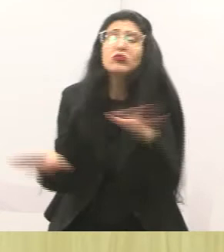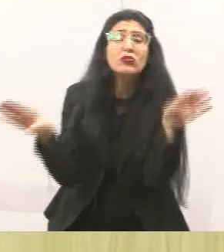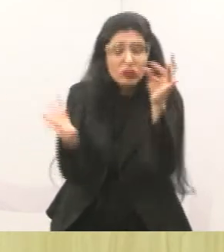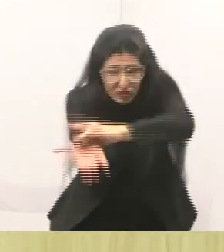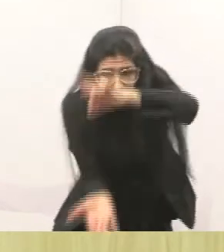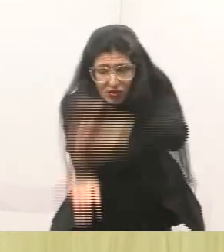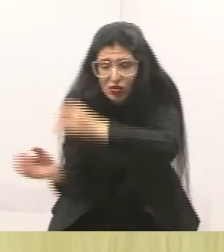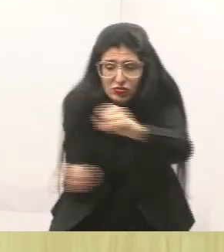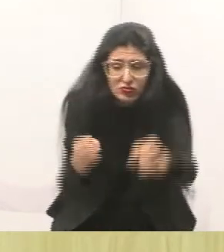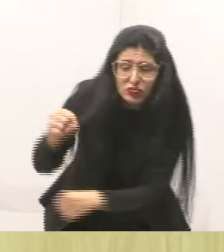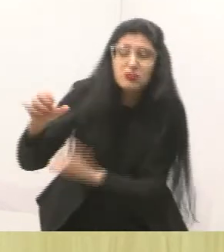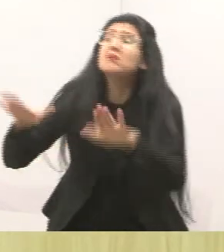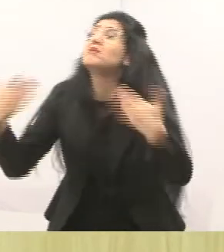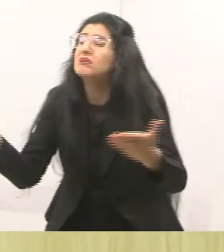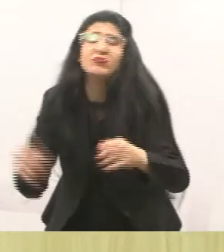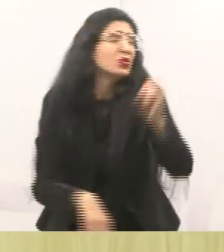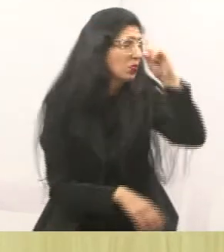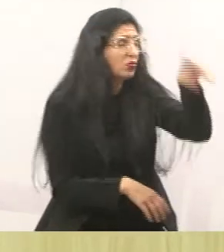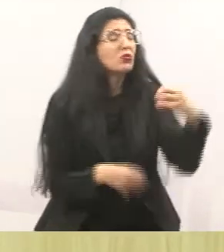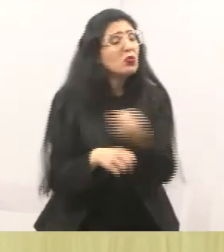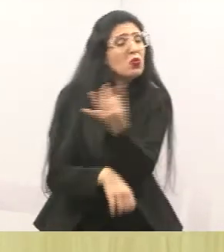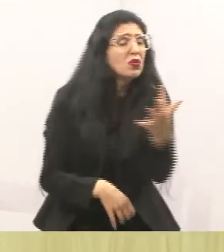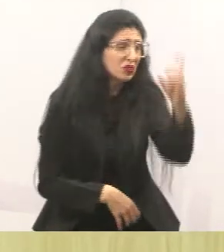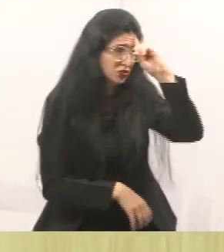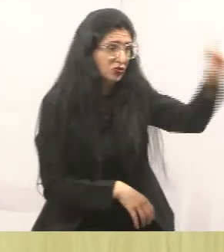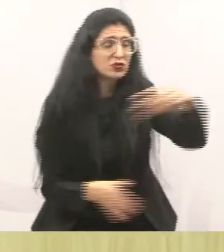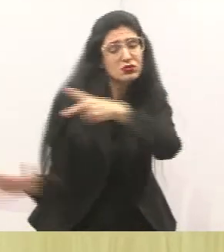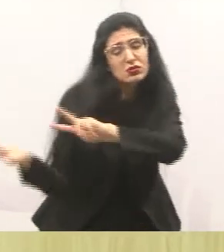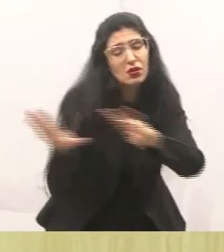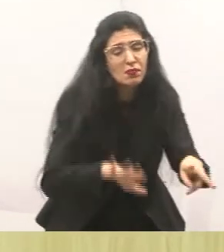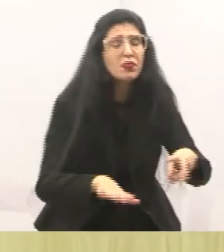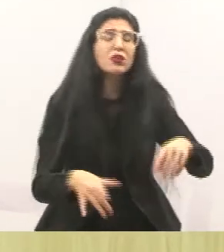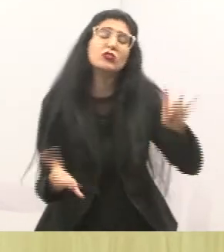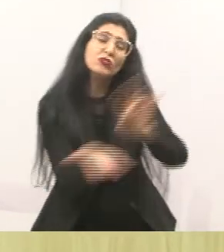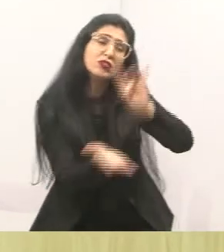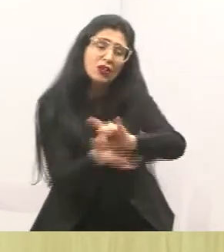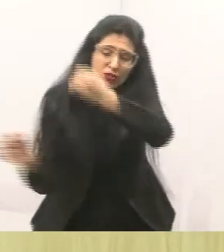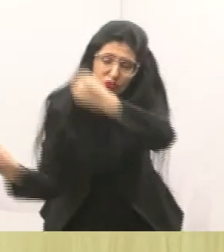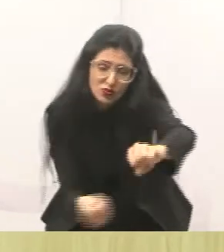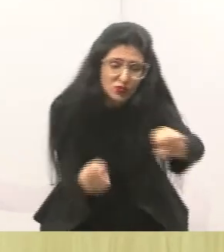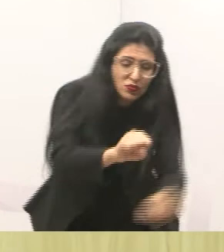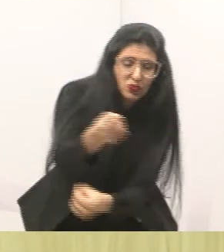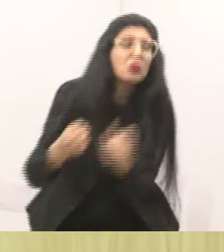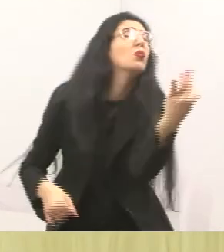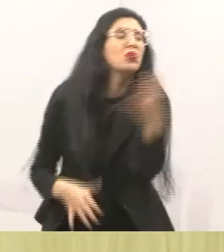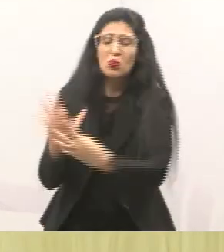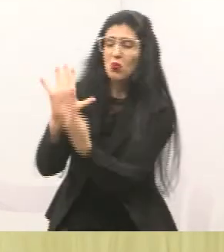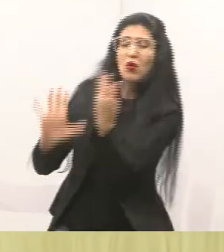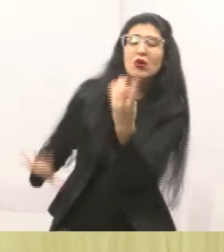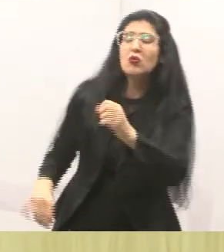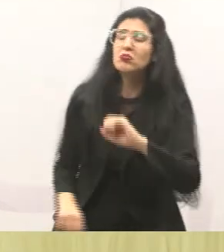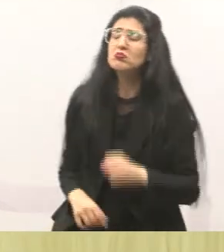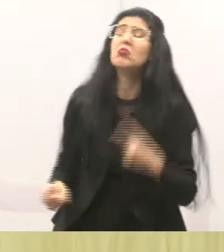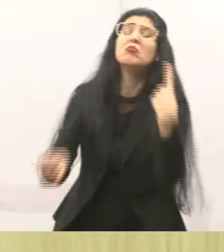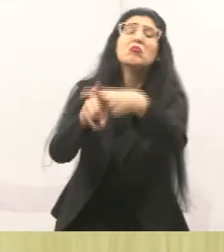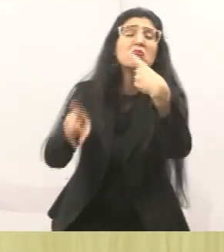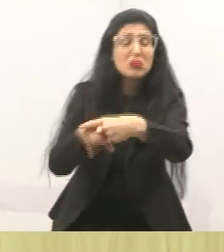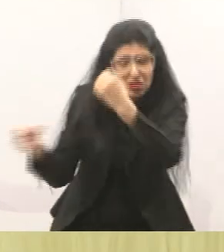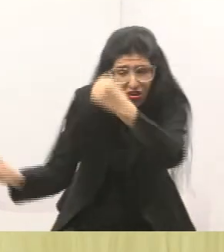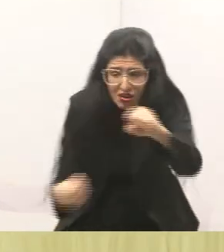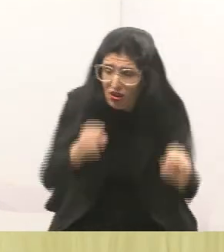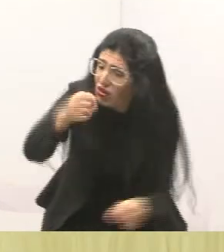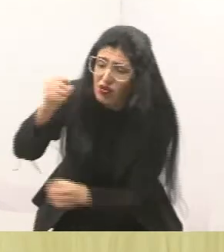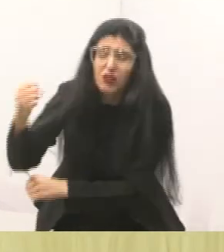varrição? Terceiro, em quais dias da semana é realizado o serviço de varrição nas vias? Quarto, qual o motivo do serviço de